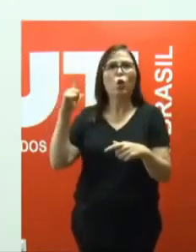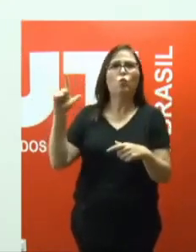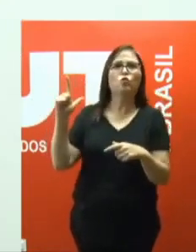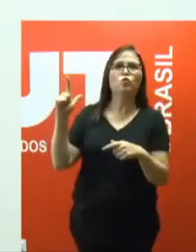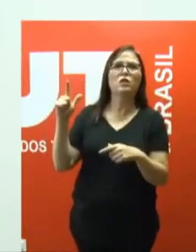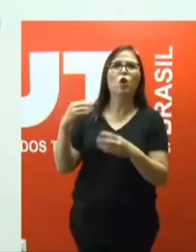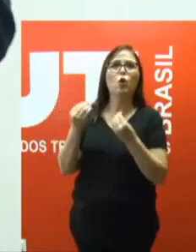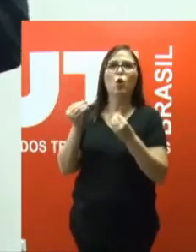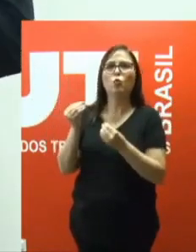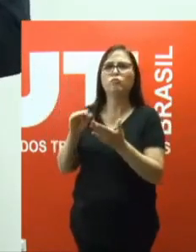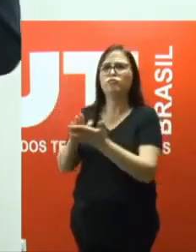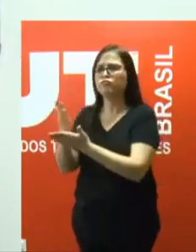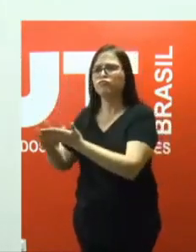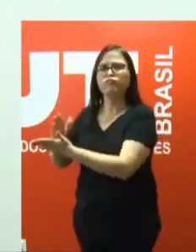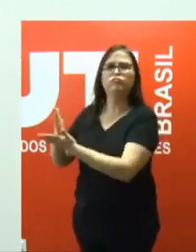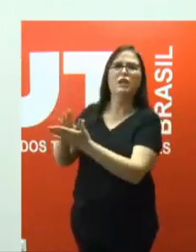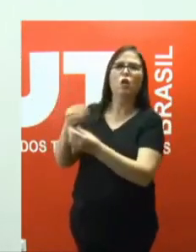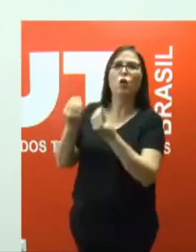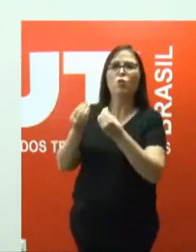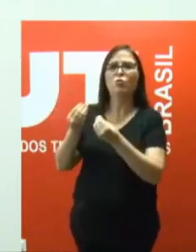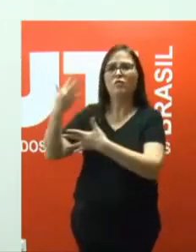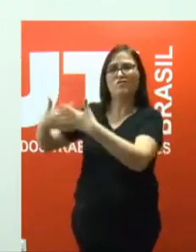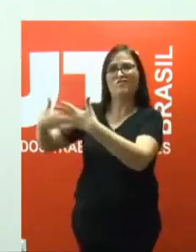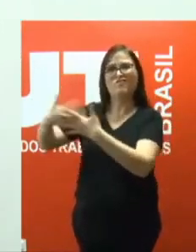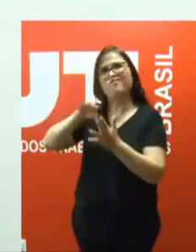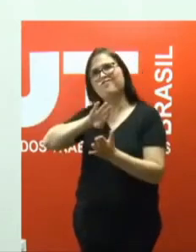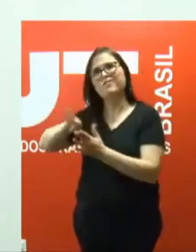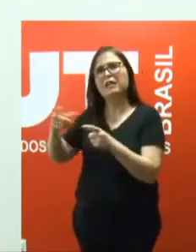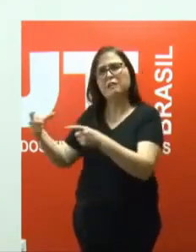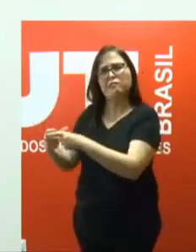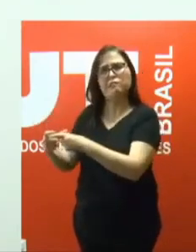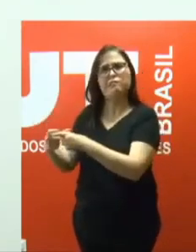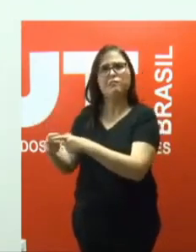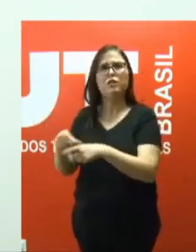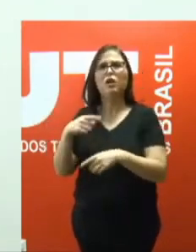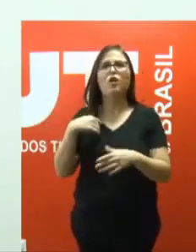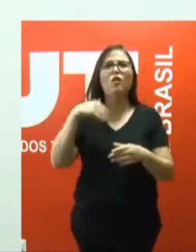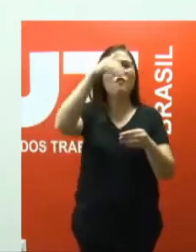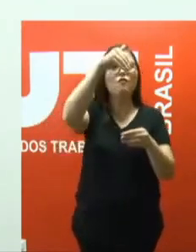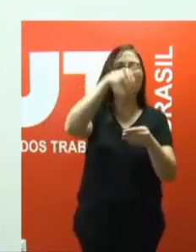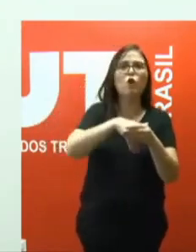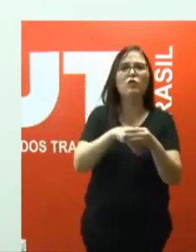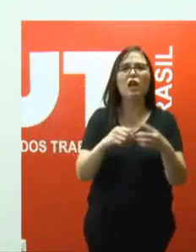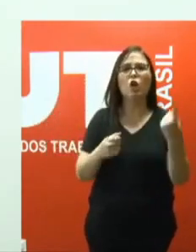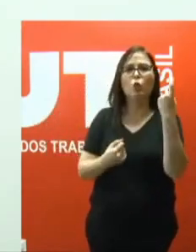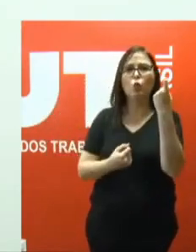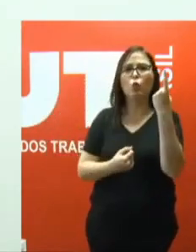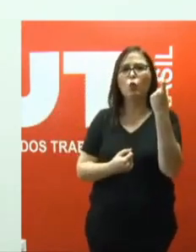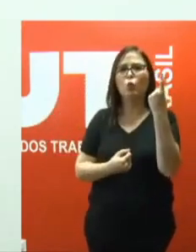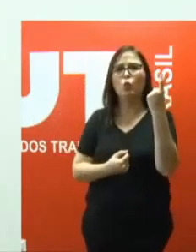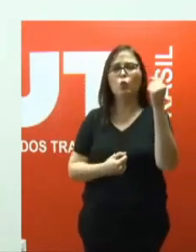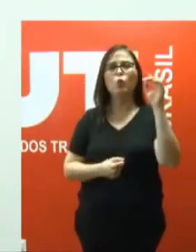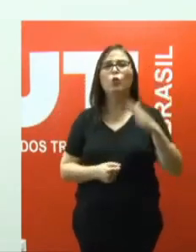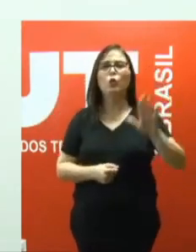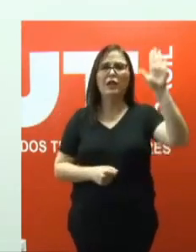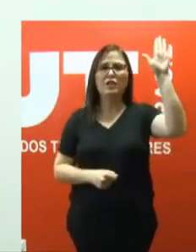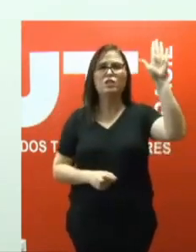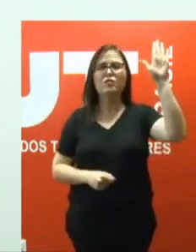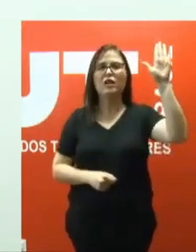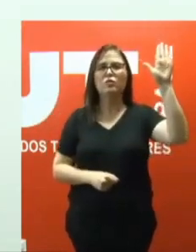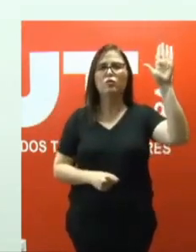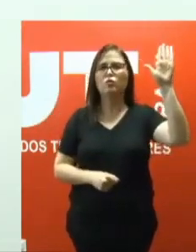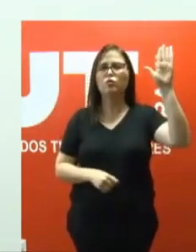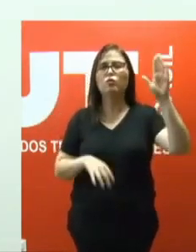Se a gente não fizer nada, apenas a gente achar que votando no nosso candidato está resolvido o problema, sabe? Para